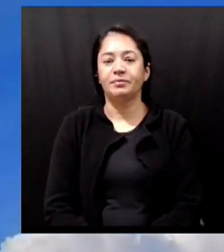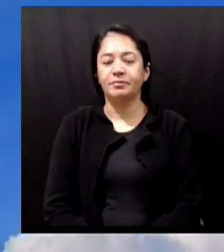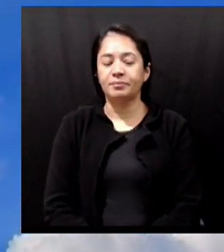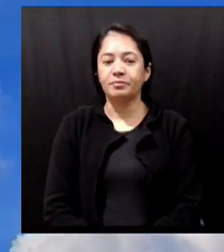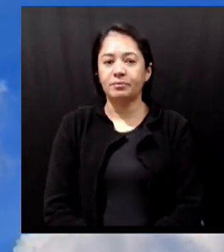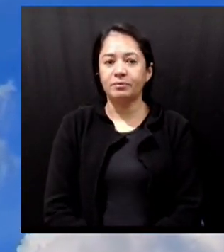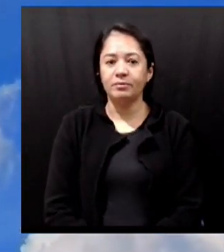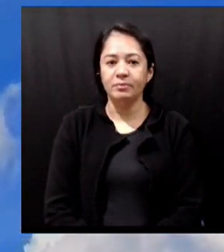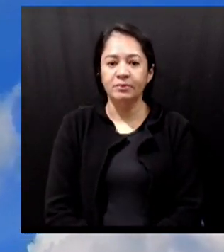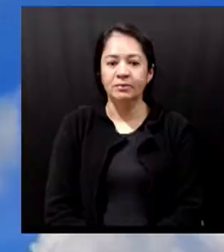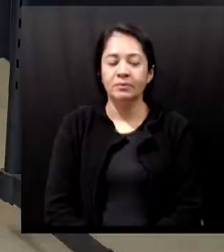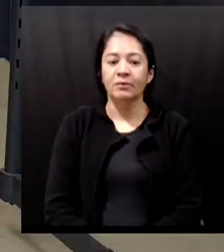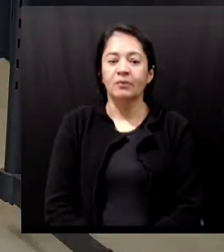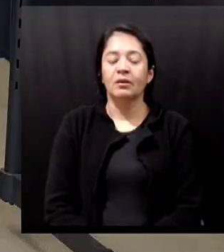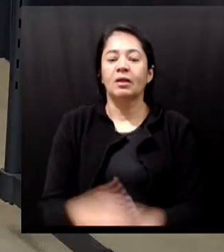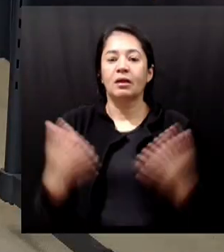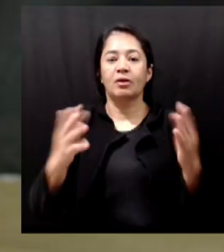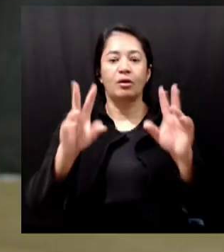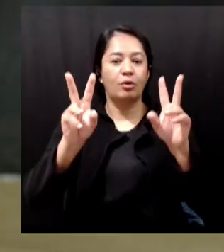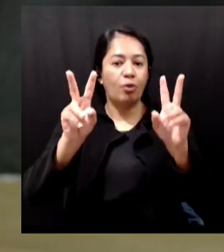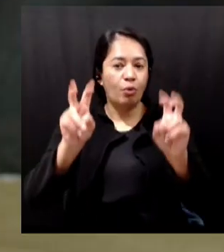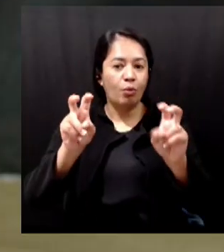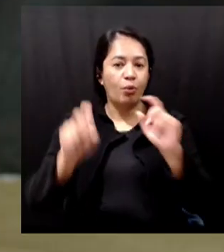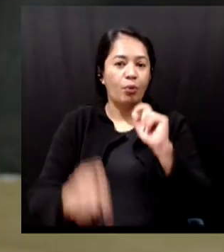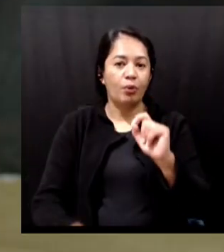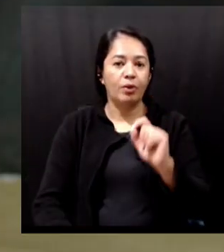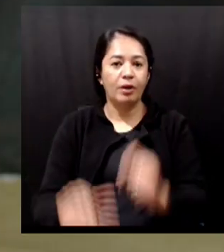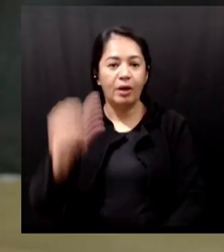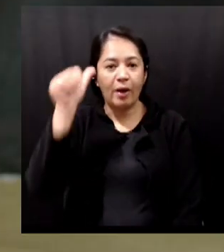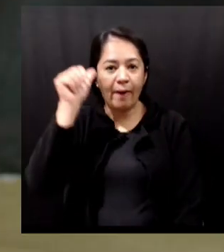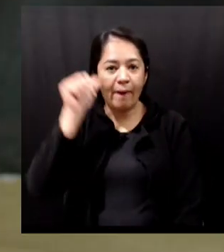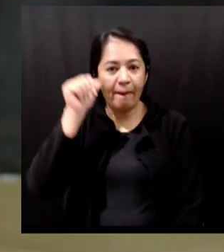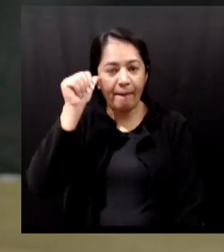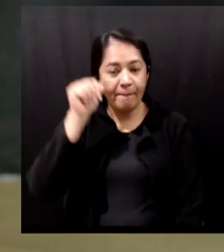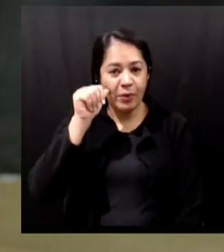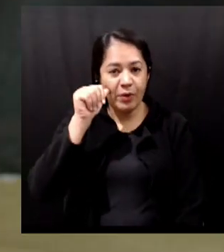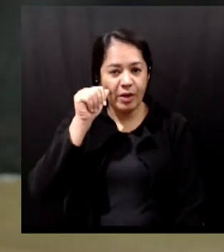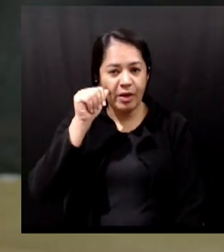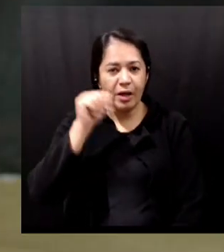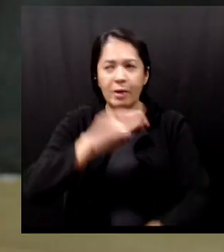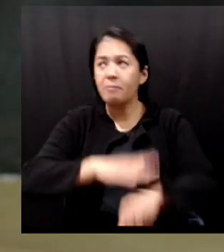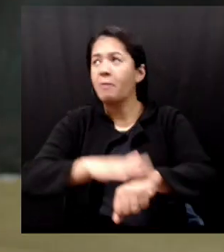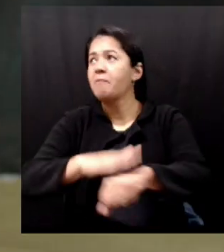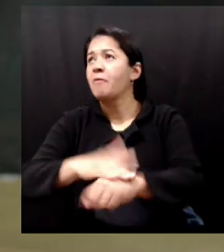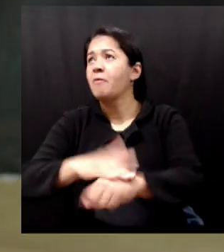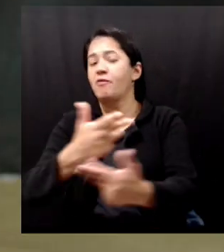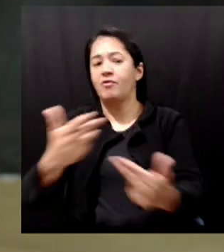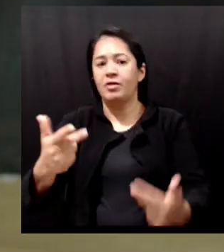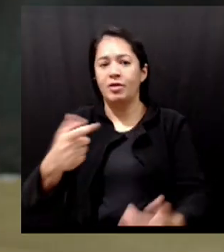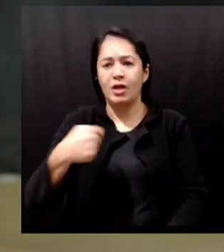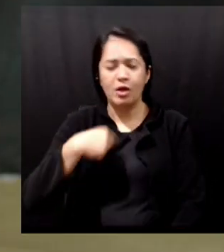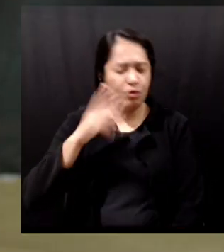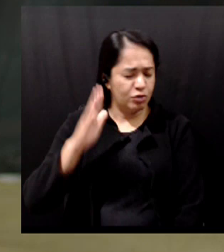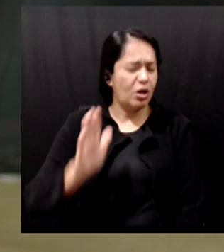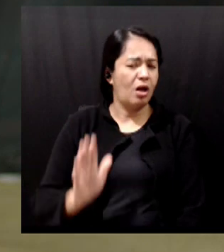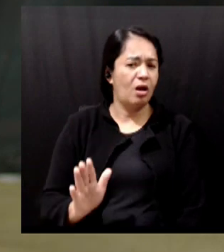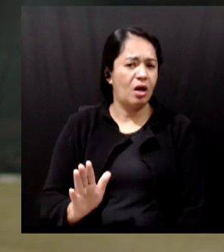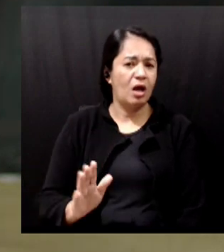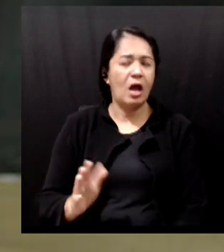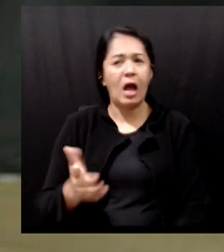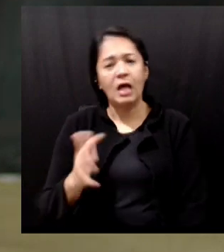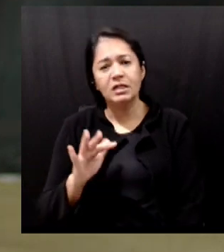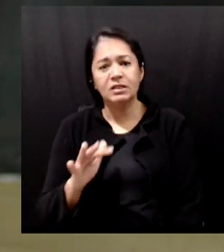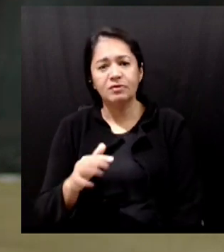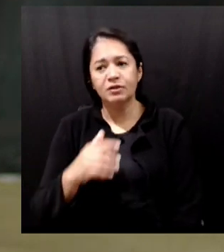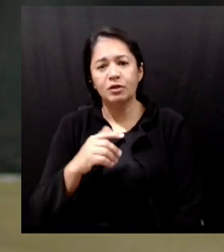nosso tema, mulher multitarefa. Você é multitarefas? Você sabe que eu já fui muito. Às vezes ainda sou, mas quando percebo que